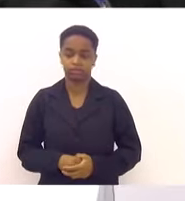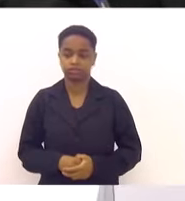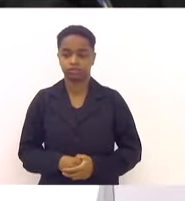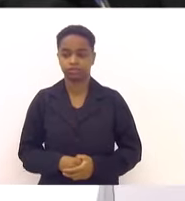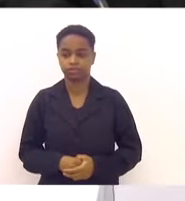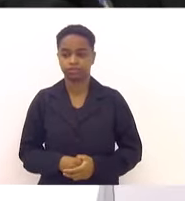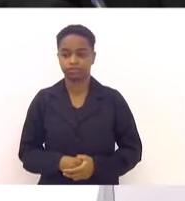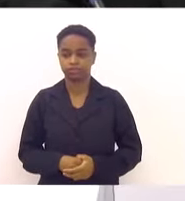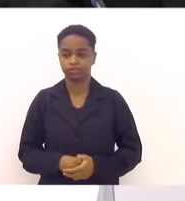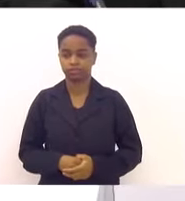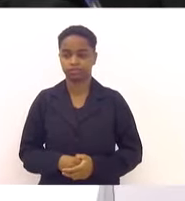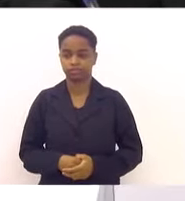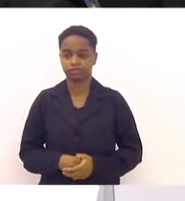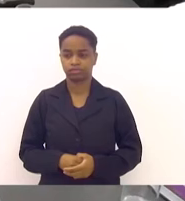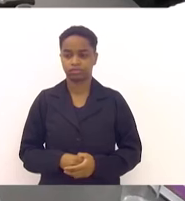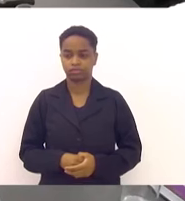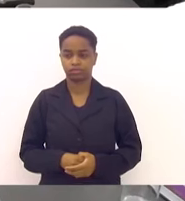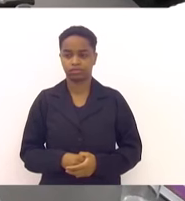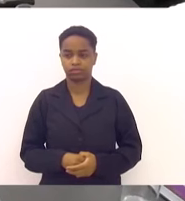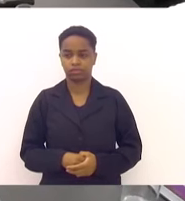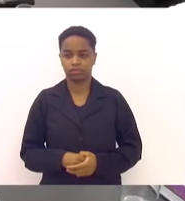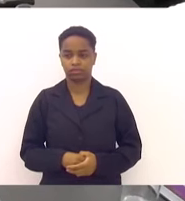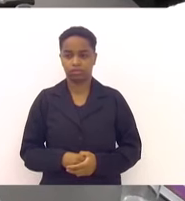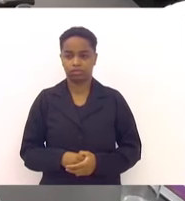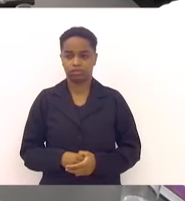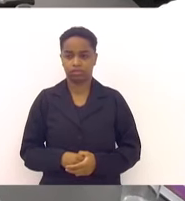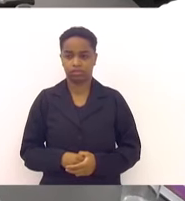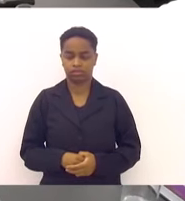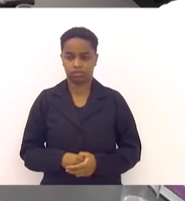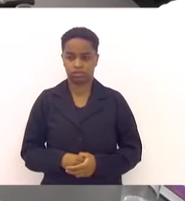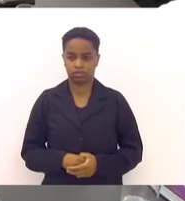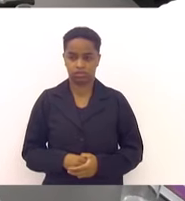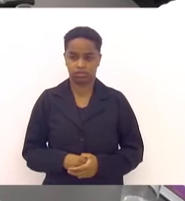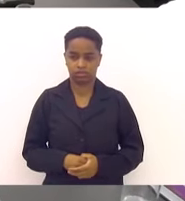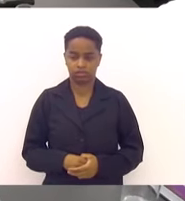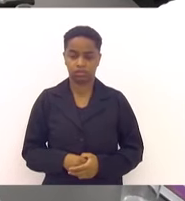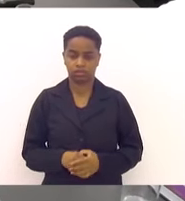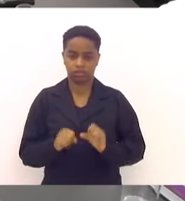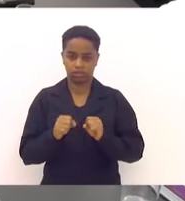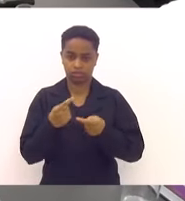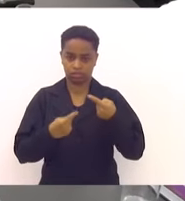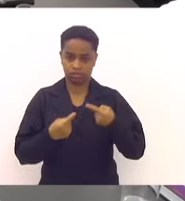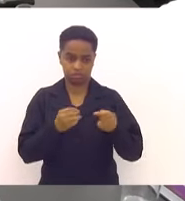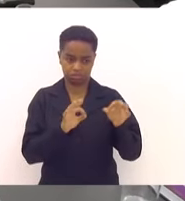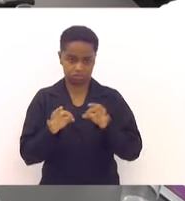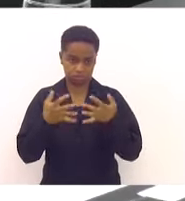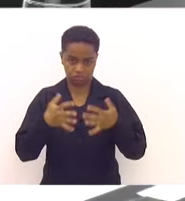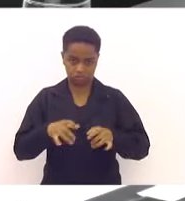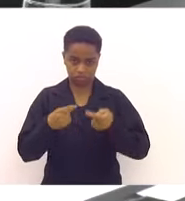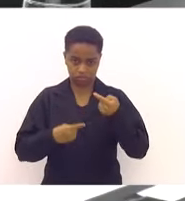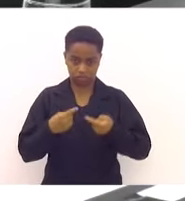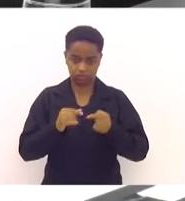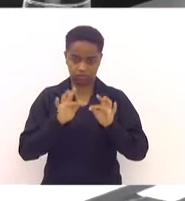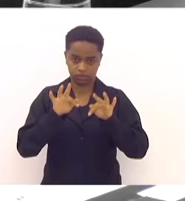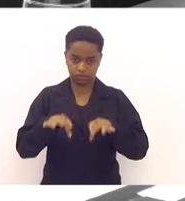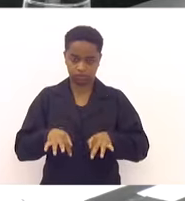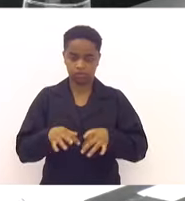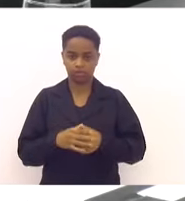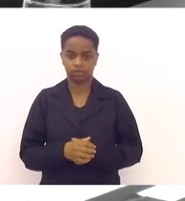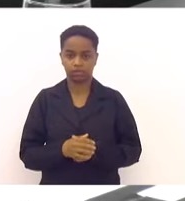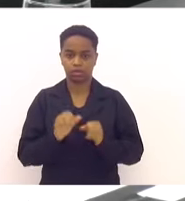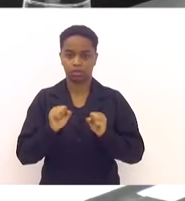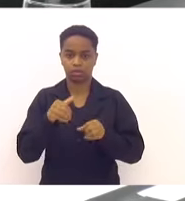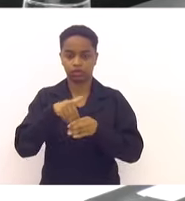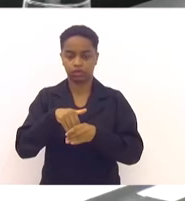a Vossa Excelência, deputada Verônica. É da Índia com ele. De qualquer forma, em discussão, não havendo que queira discutir, encerrada a discussão,